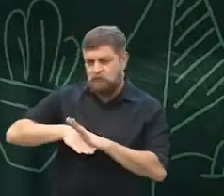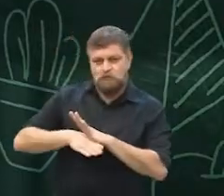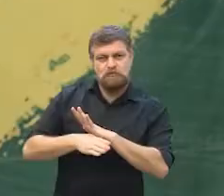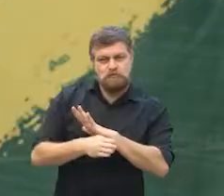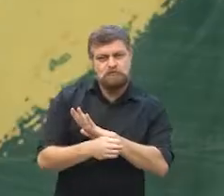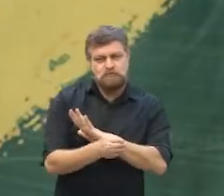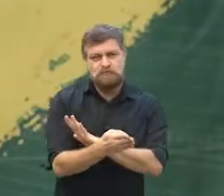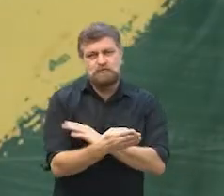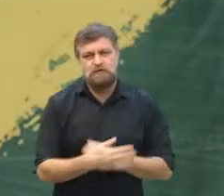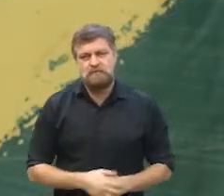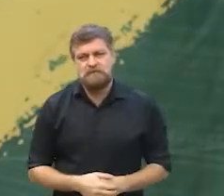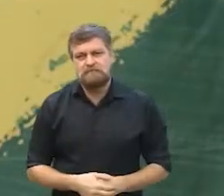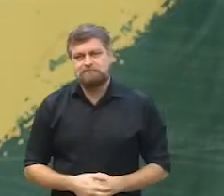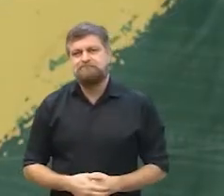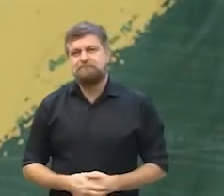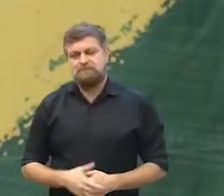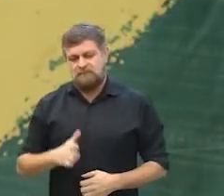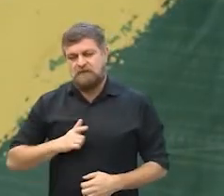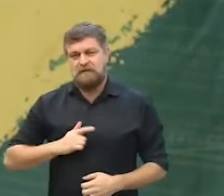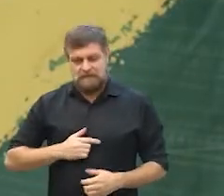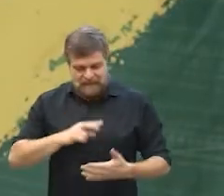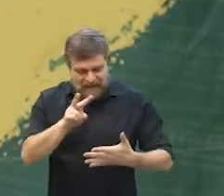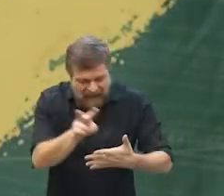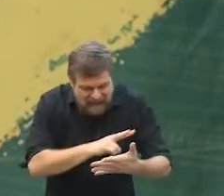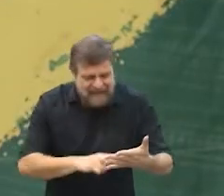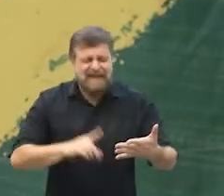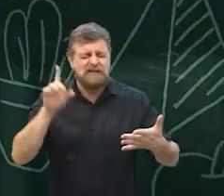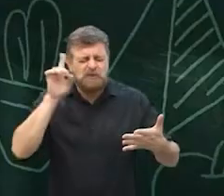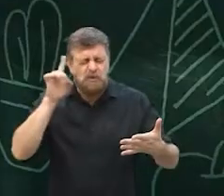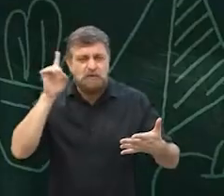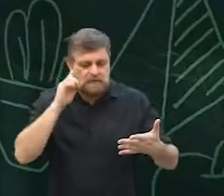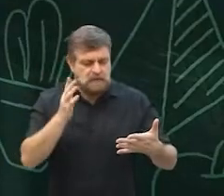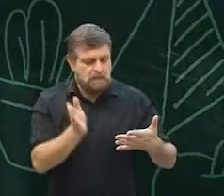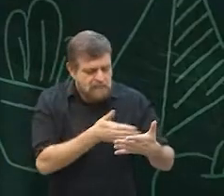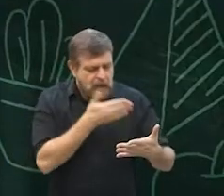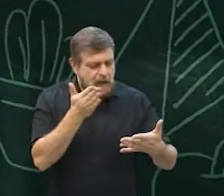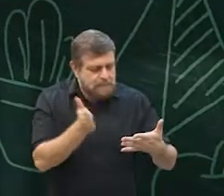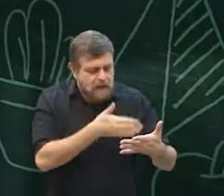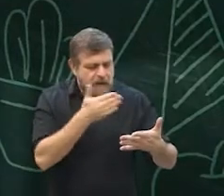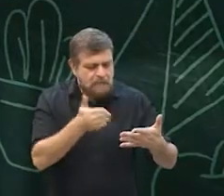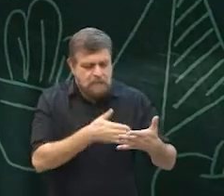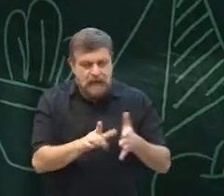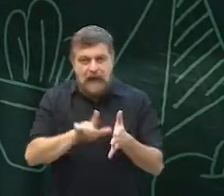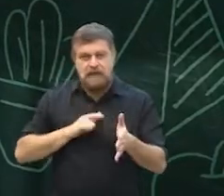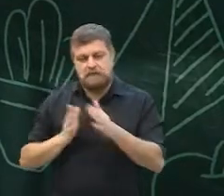costume, é um bom hábito de ler todos os dias antes de